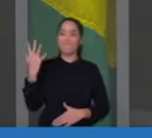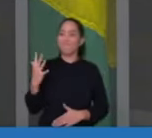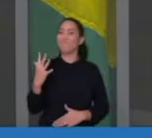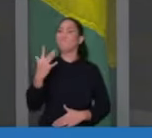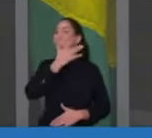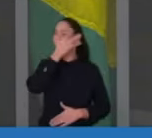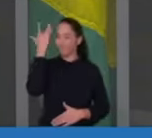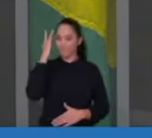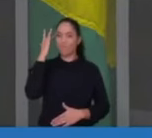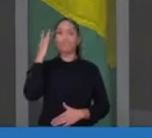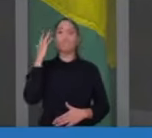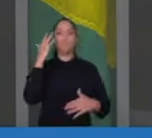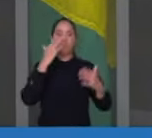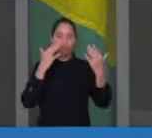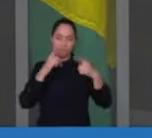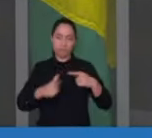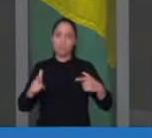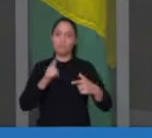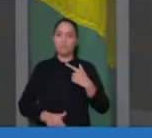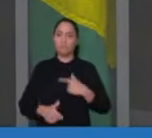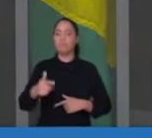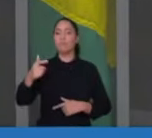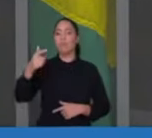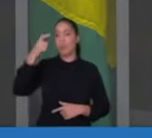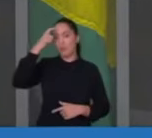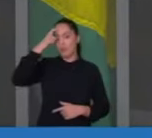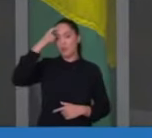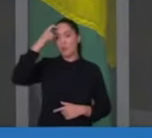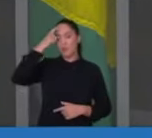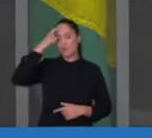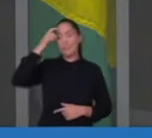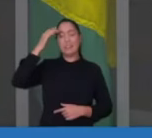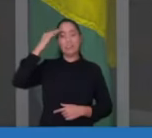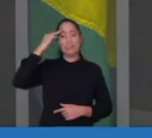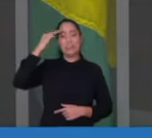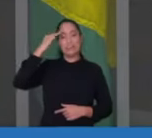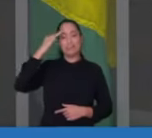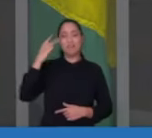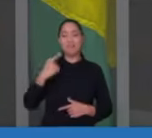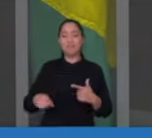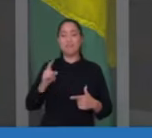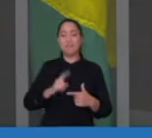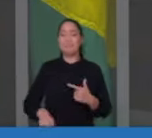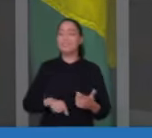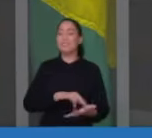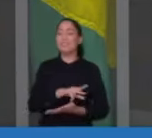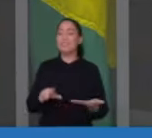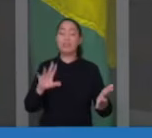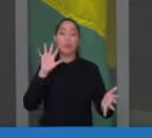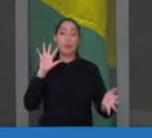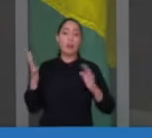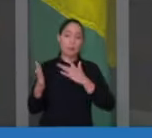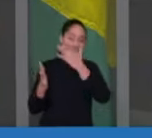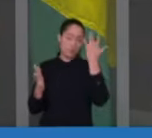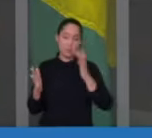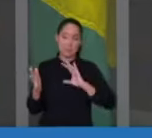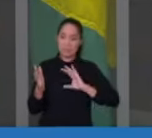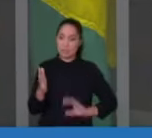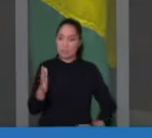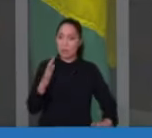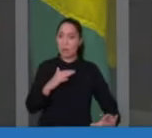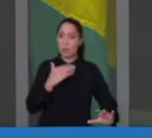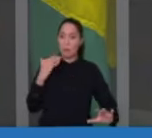problemas psiquiátricos são soltos, e no momento que o primeiro cidadão morrer, essa Câmara aqui vai